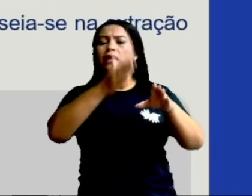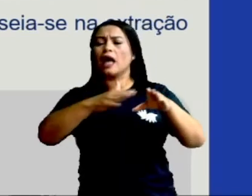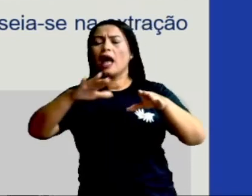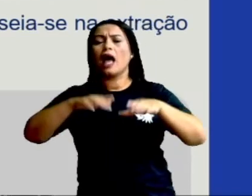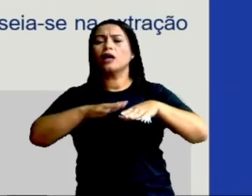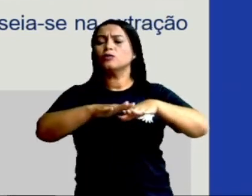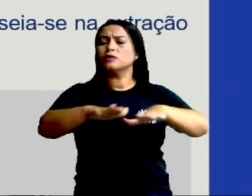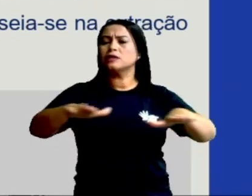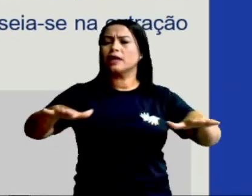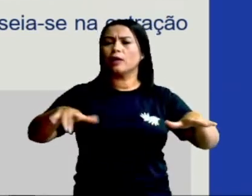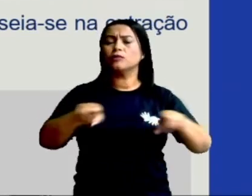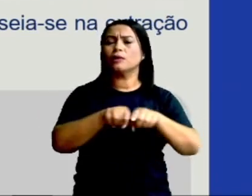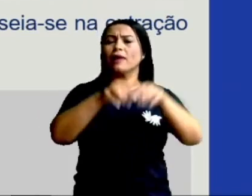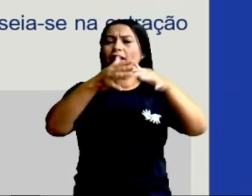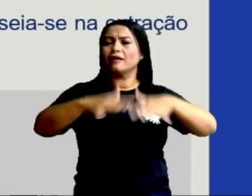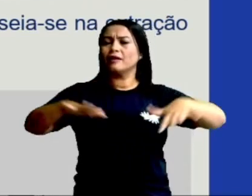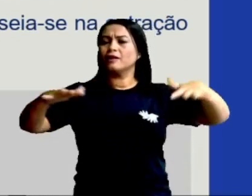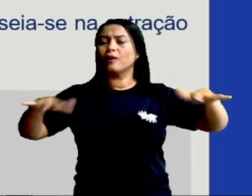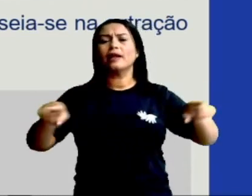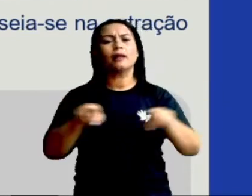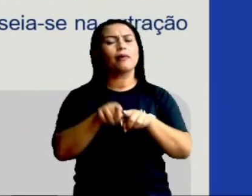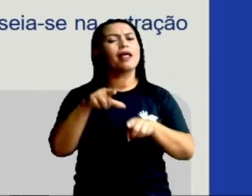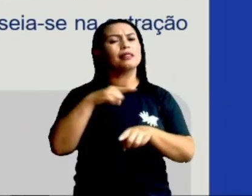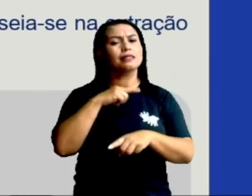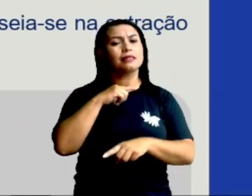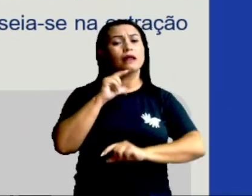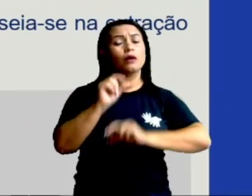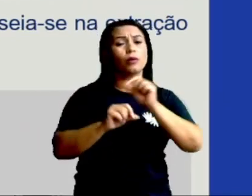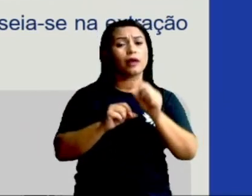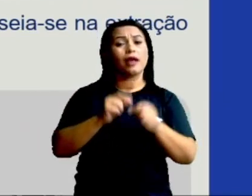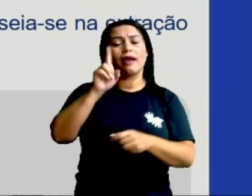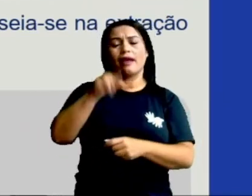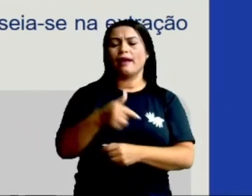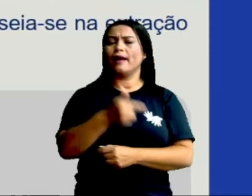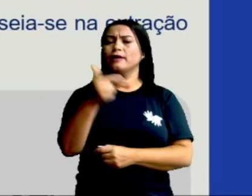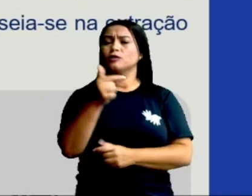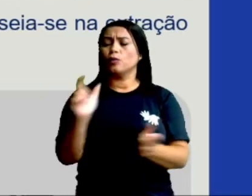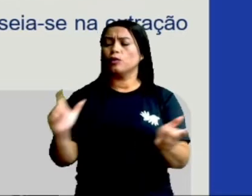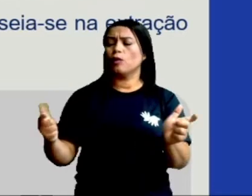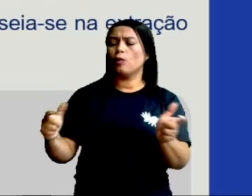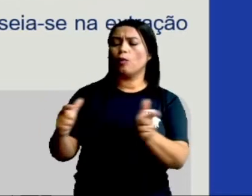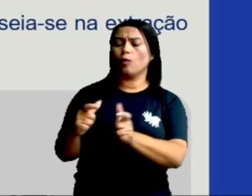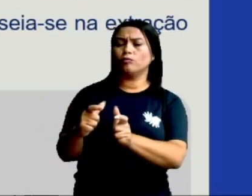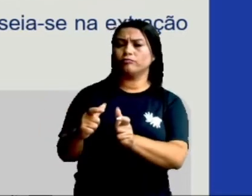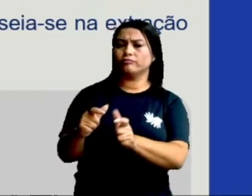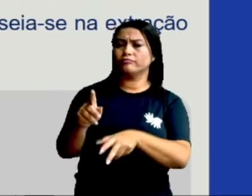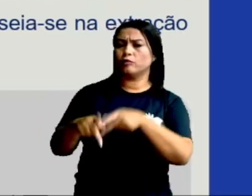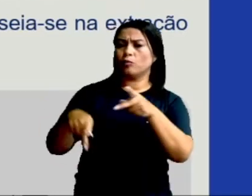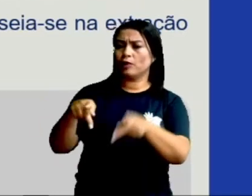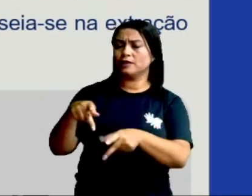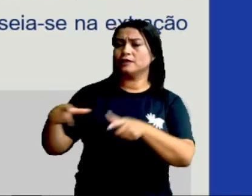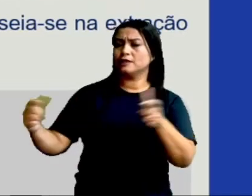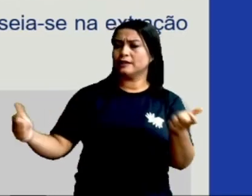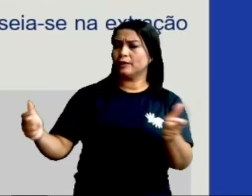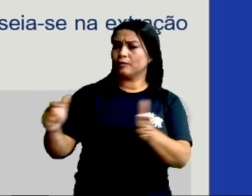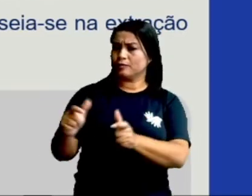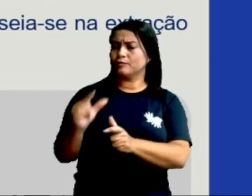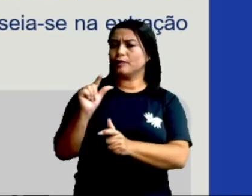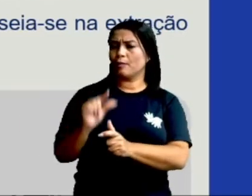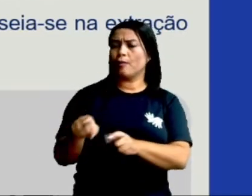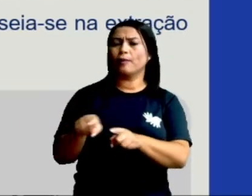vegetação litorânea já é a 2ª região menos populosa do país a população